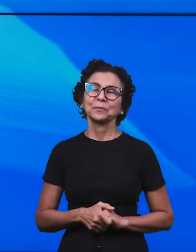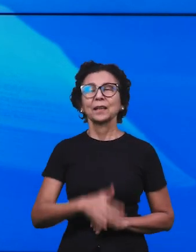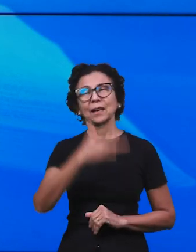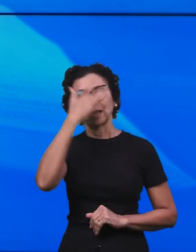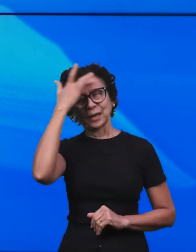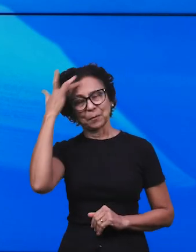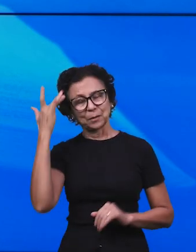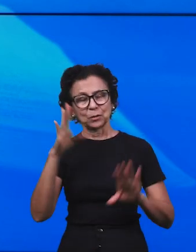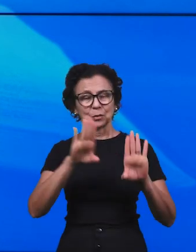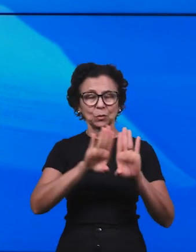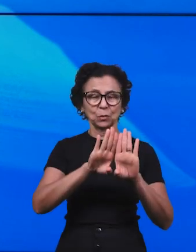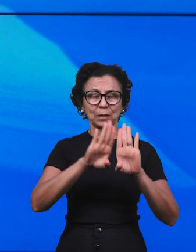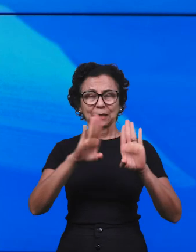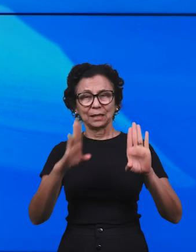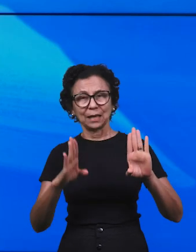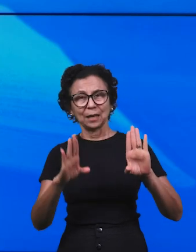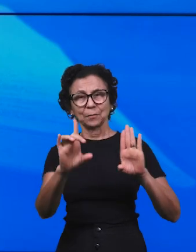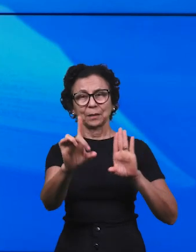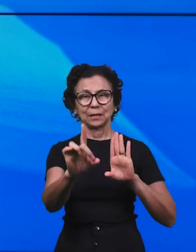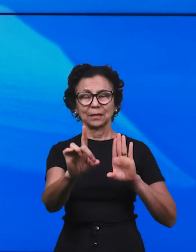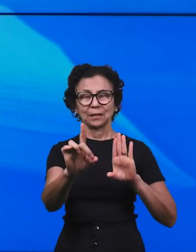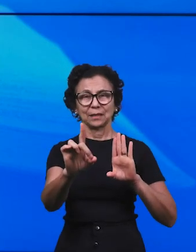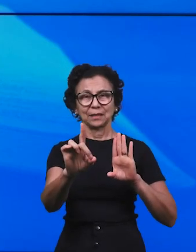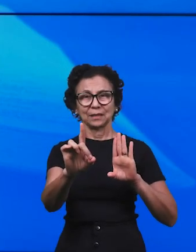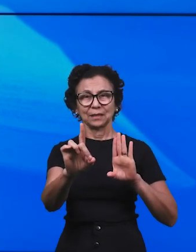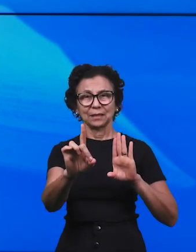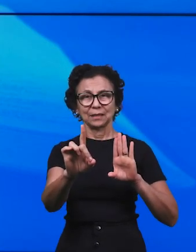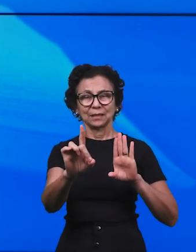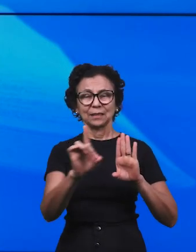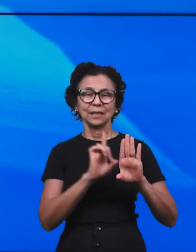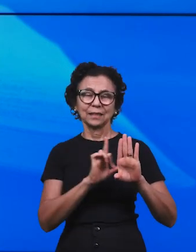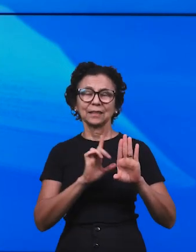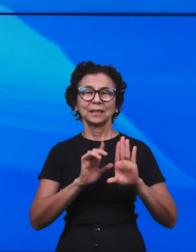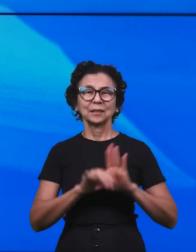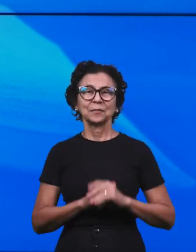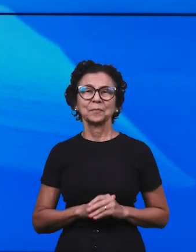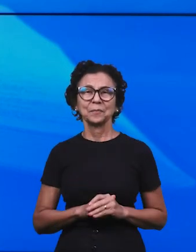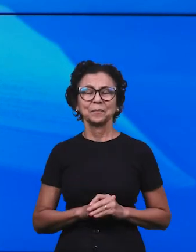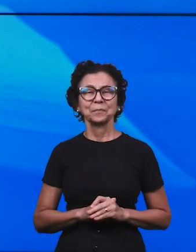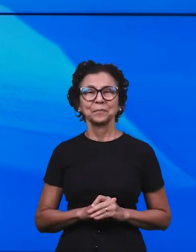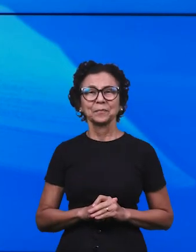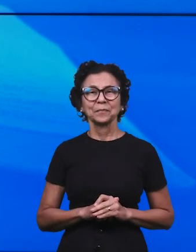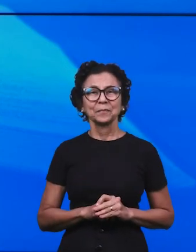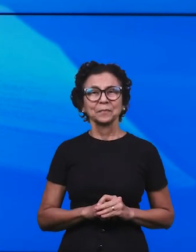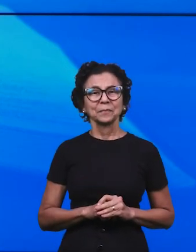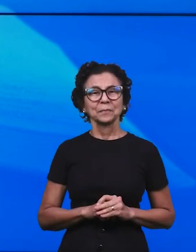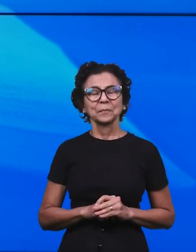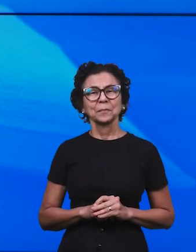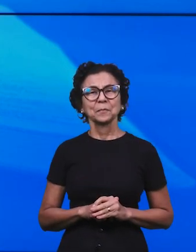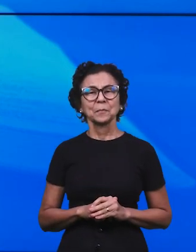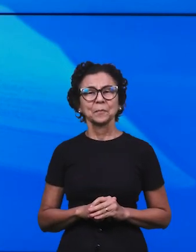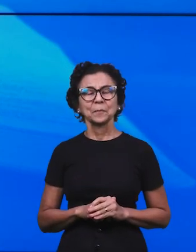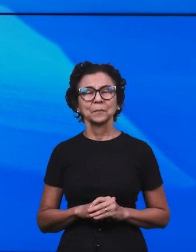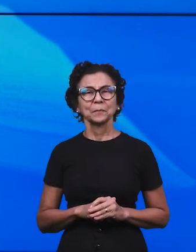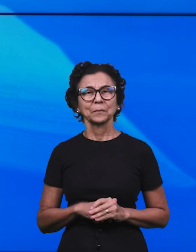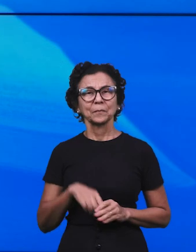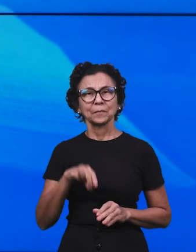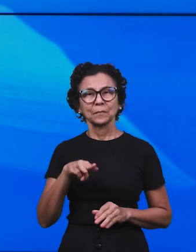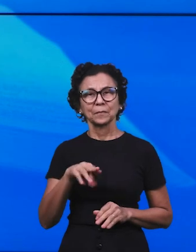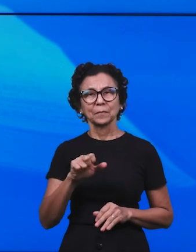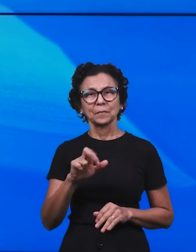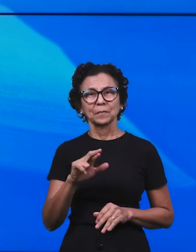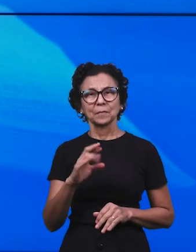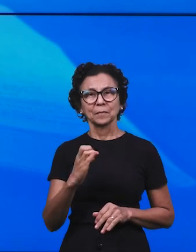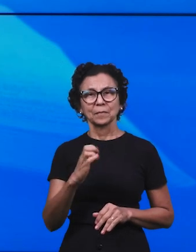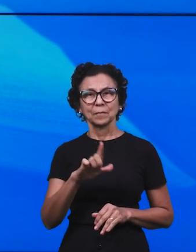coração. Então, ele comigo, quem vai nos falar sobre isso vai ser o pastor o ungido Marcelo. Marcelo Goulart, ele